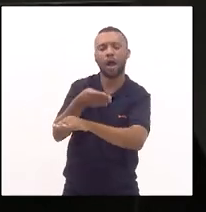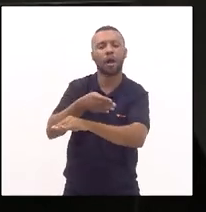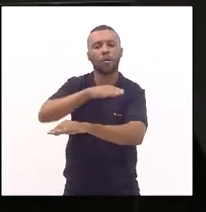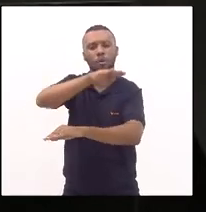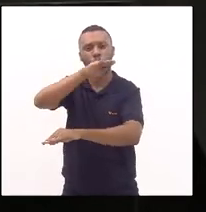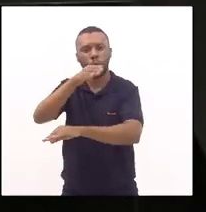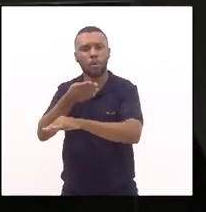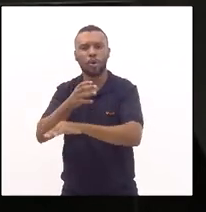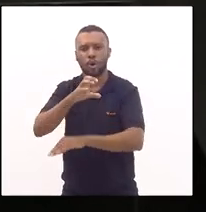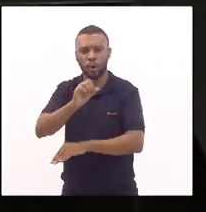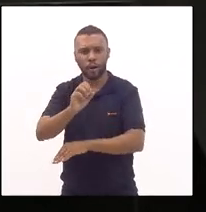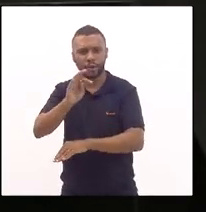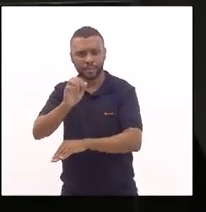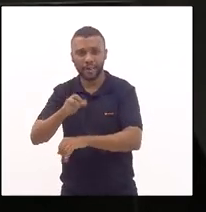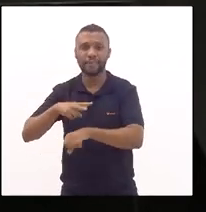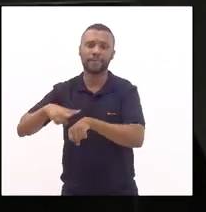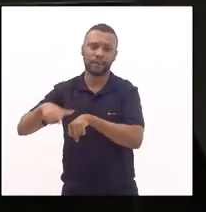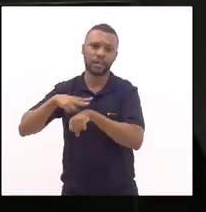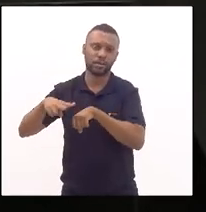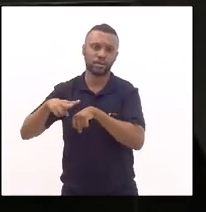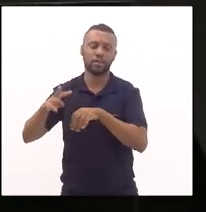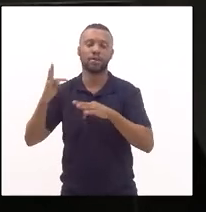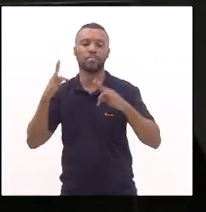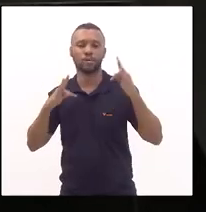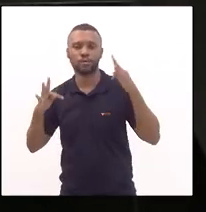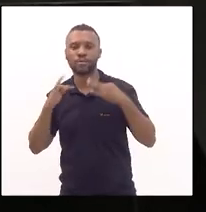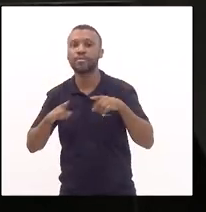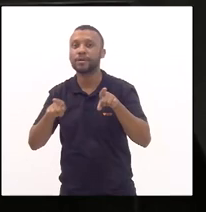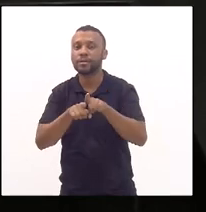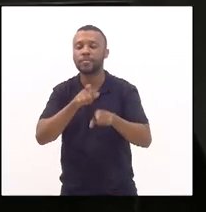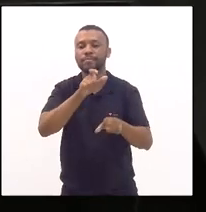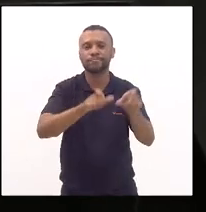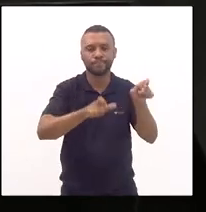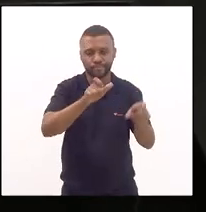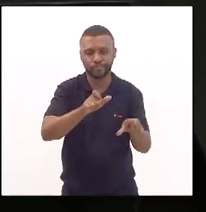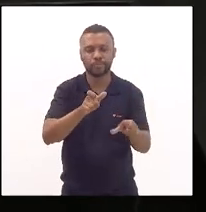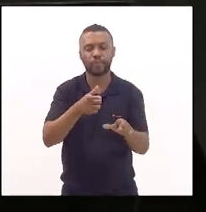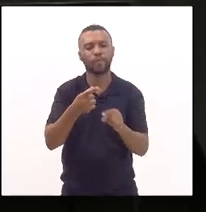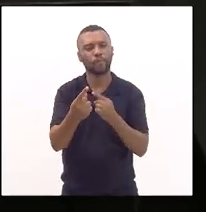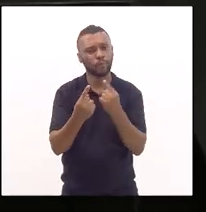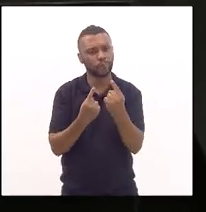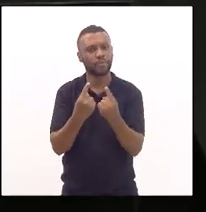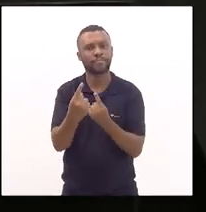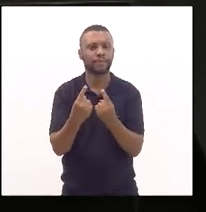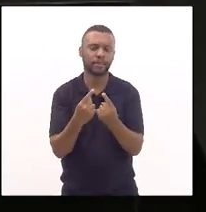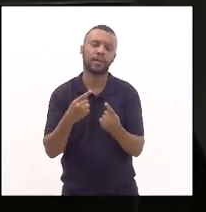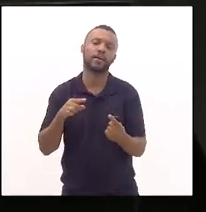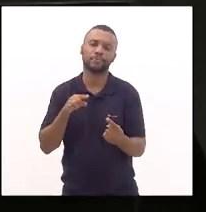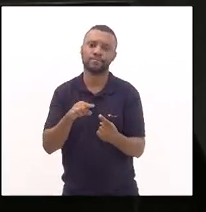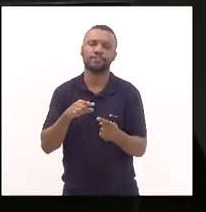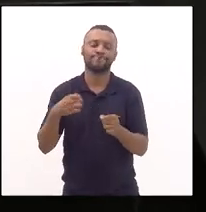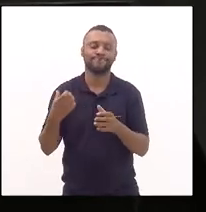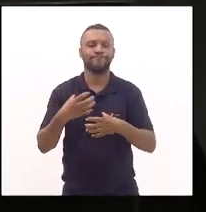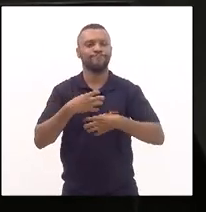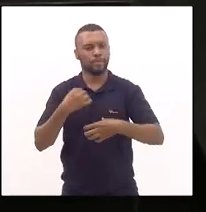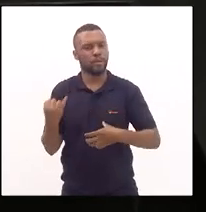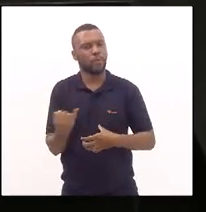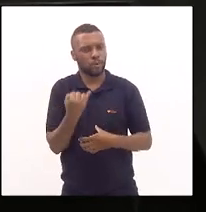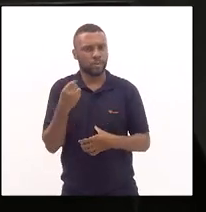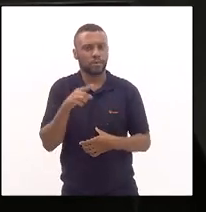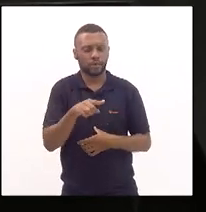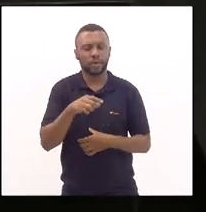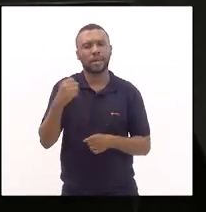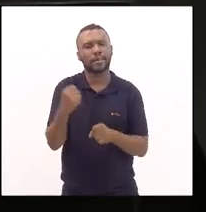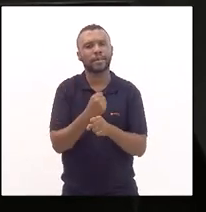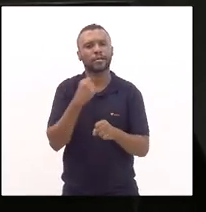pelos turistas, mas pelos moradores. Então, uma via de acesso extremamente importante e que, com essas obras de melhoria, com